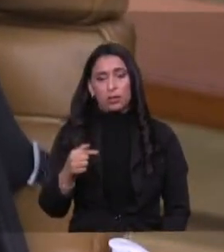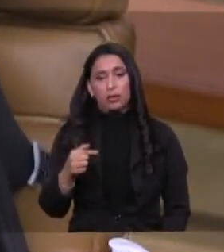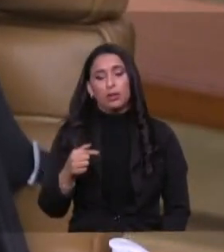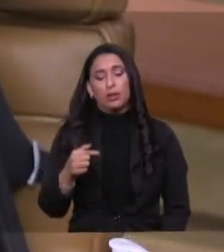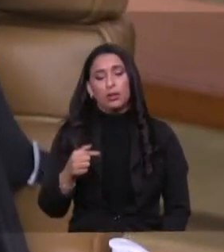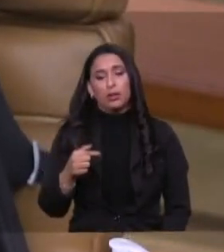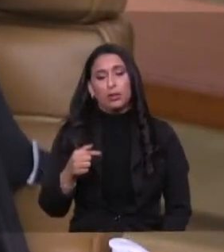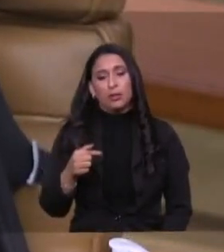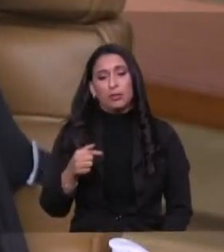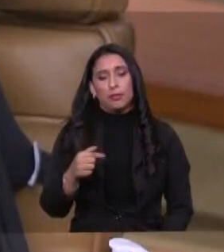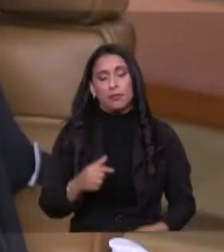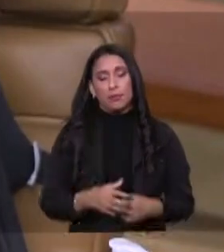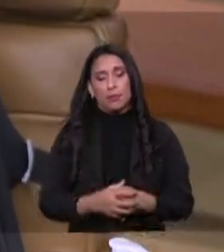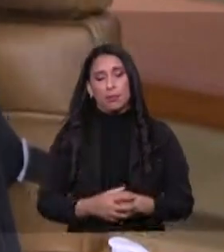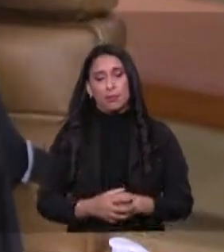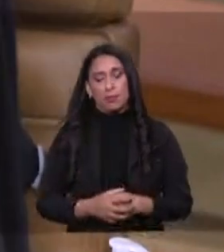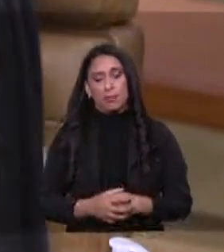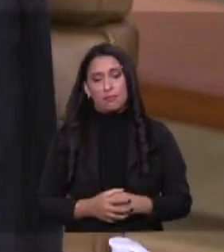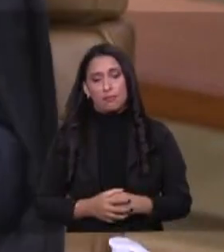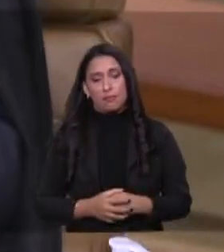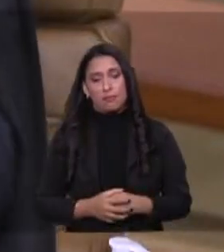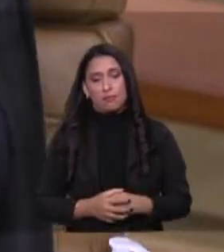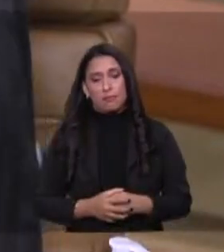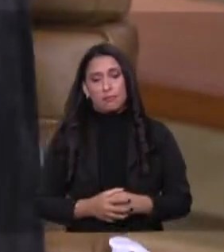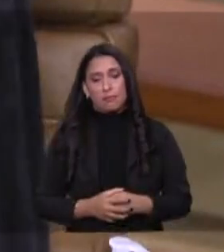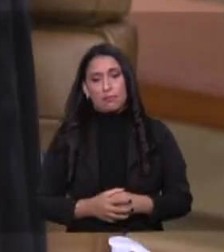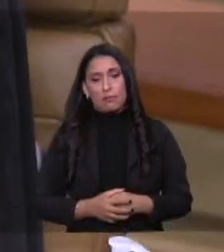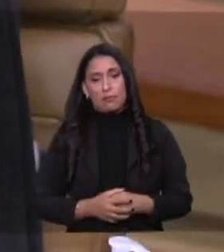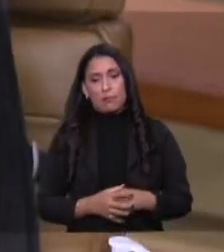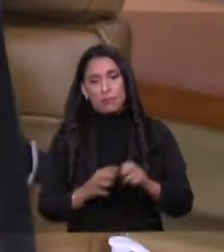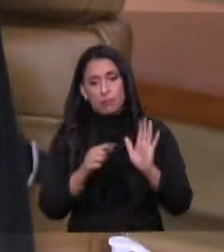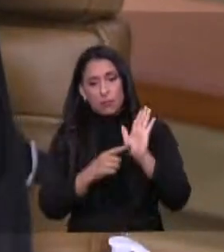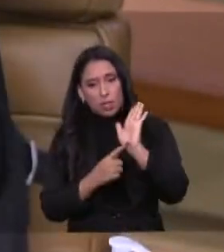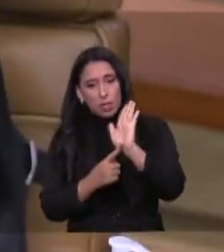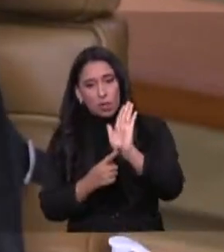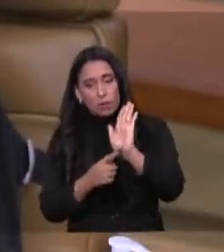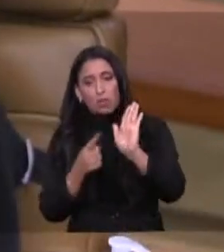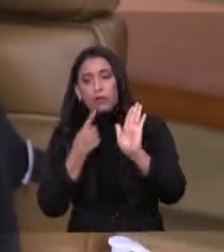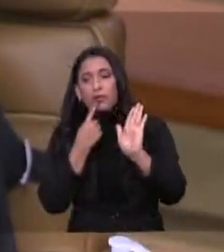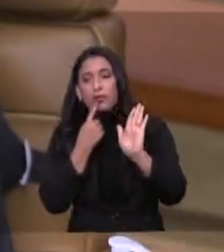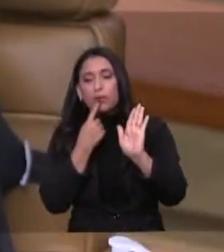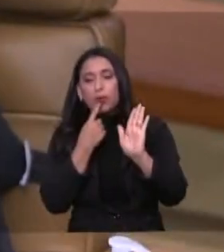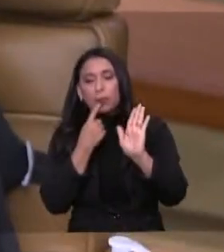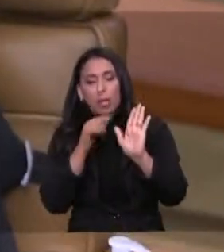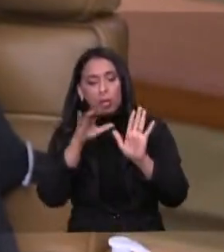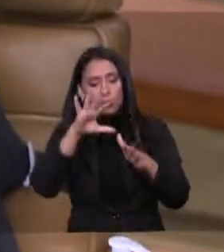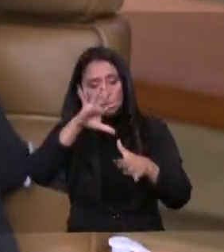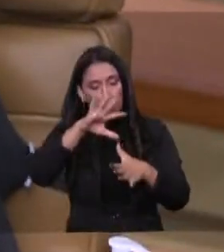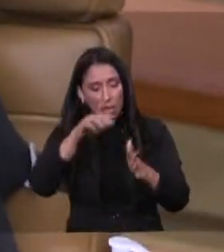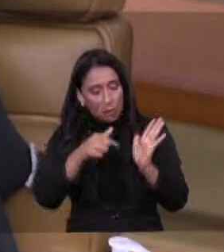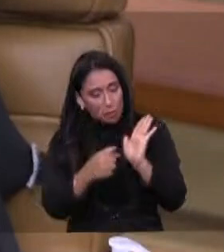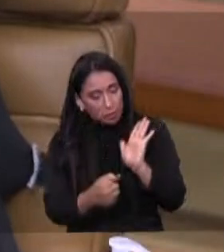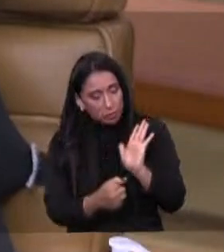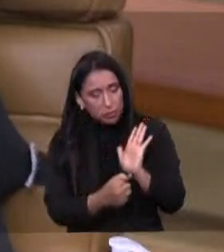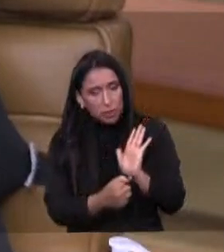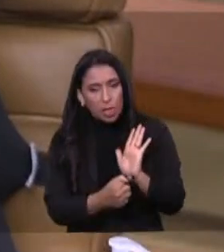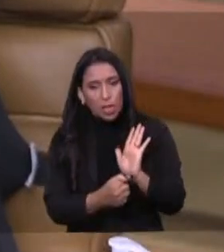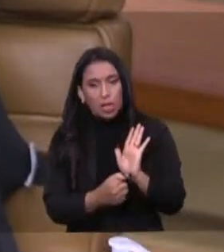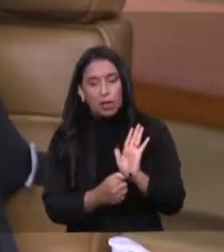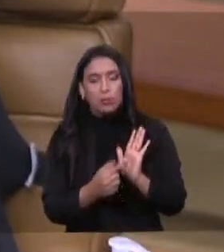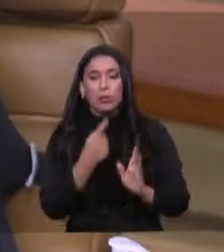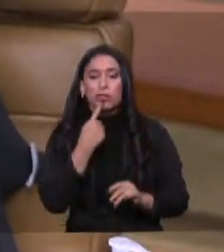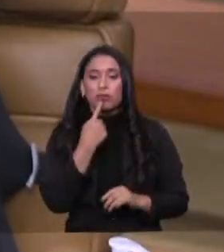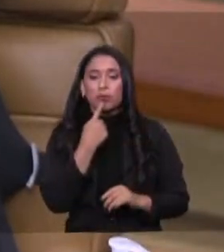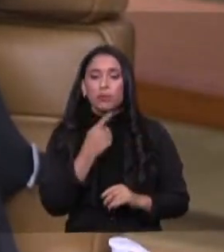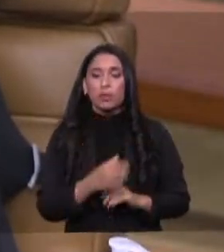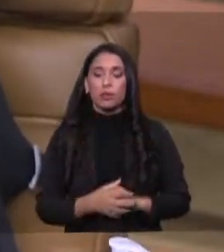1,7? 1,7. É esse ponto abaixo em vermelho no mapa. ministro